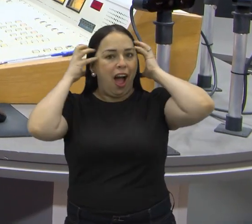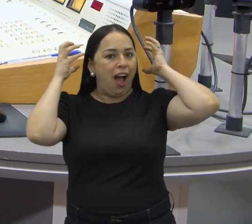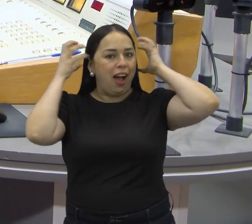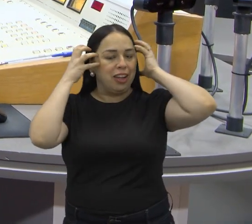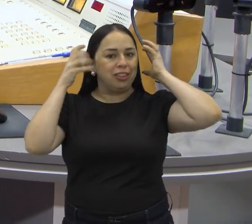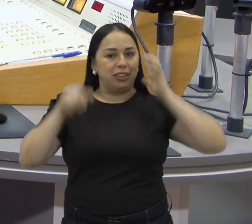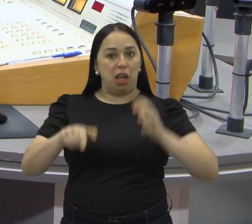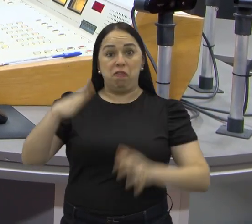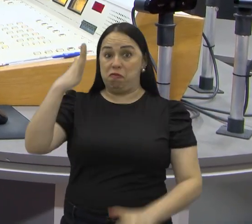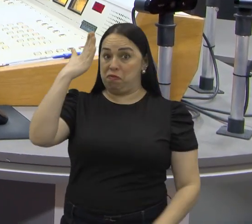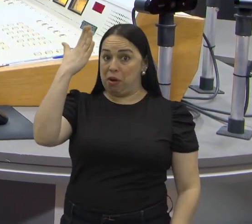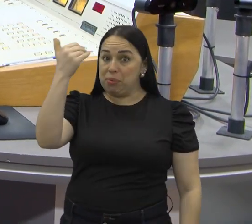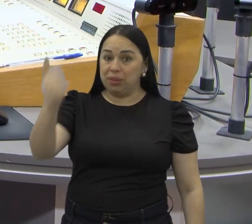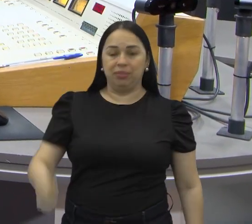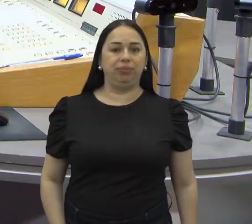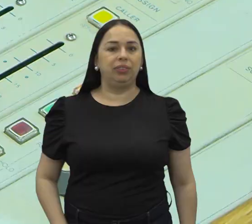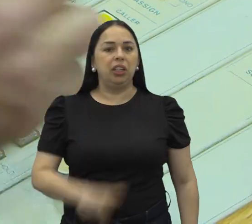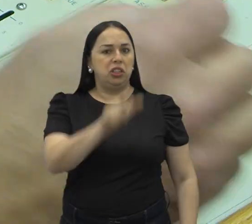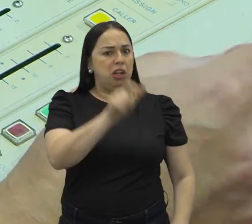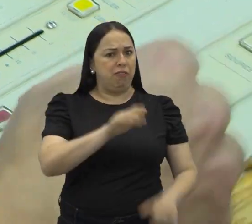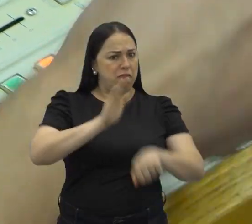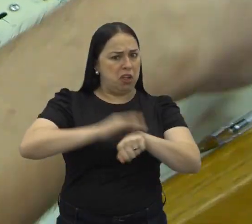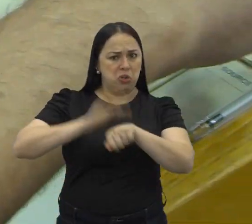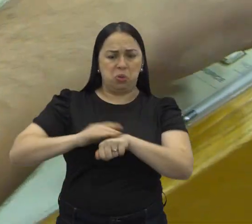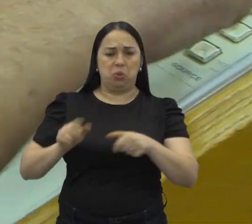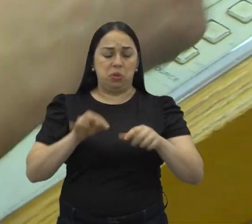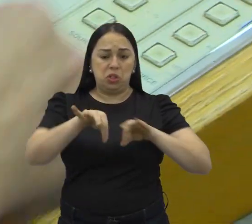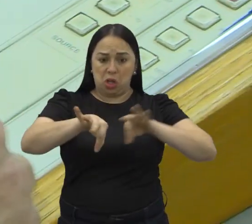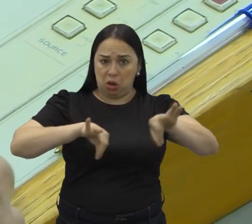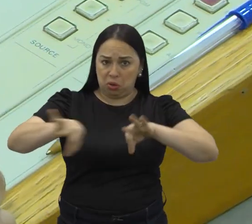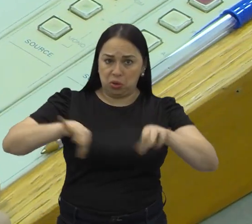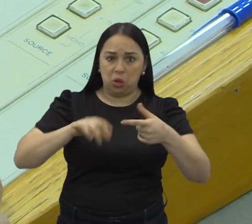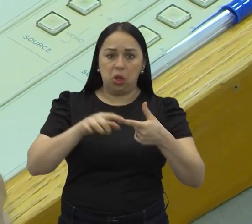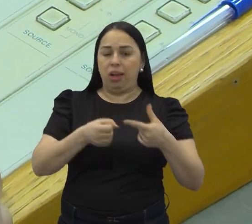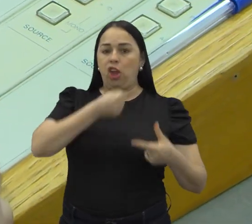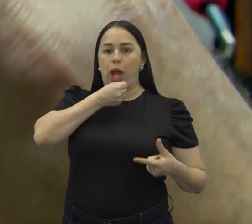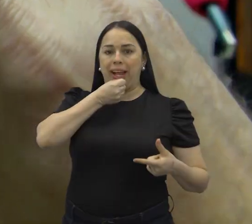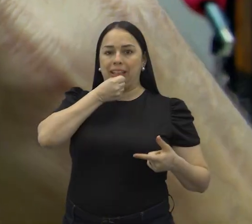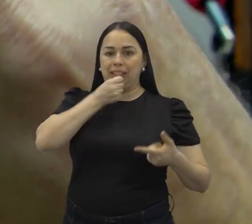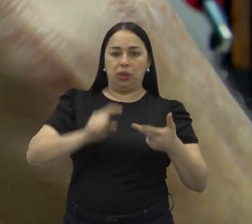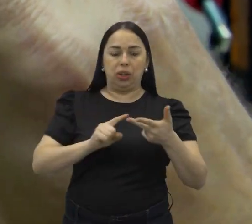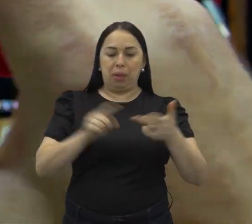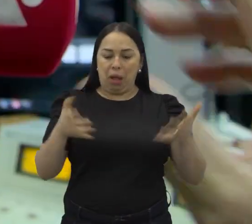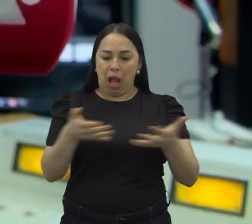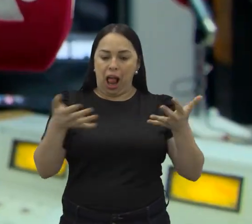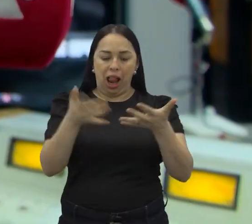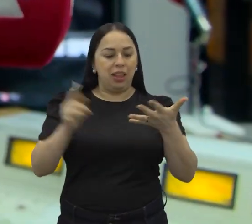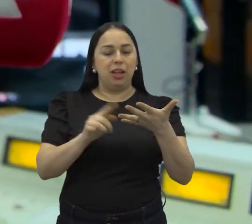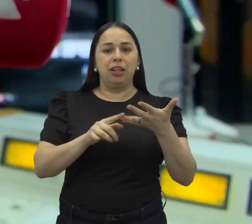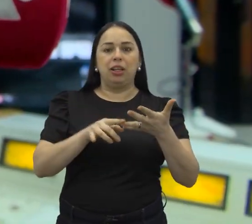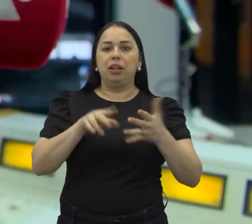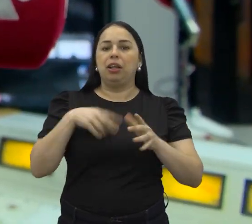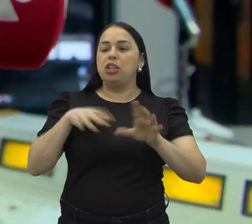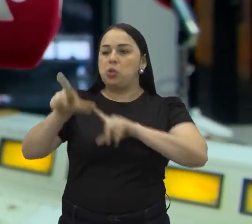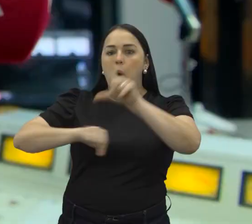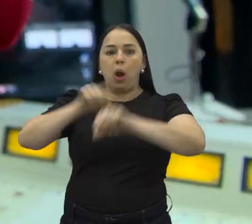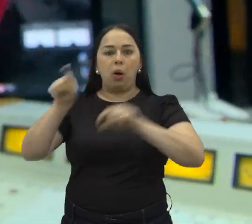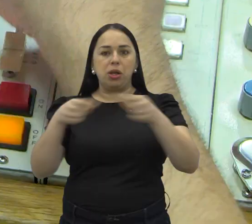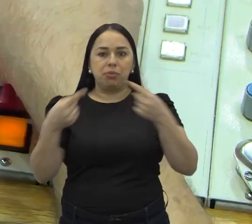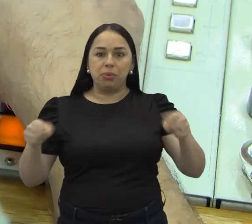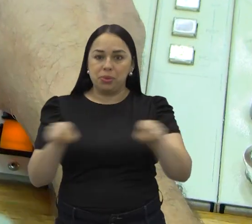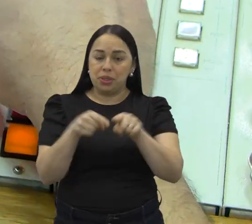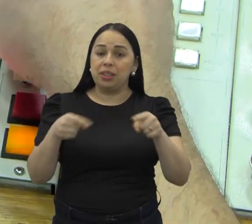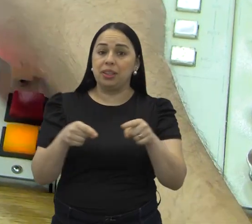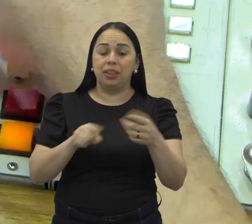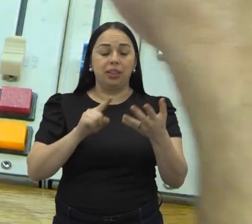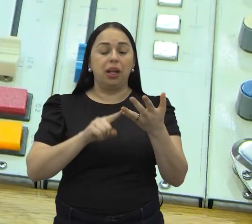veículo de comunicação tão popular. Ele já fez de tudo. Foi operador, locutor, animador, programador